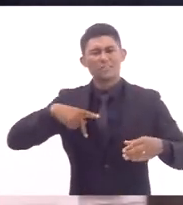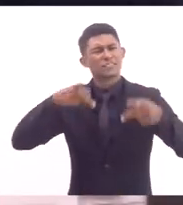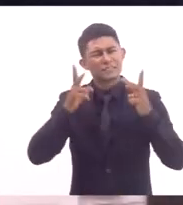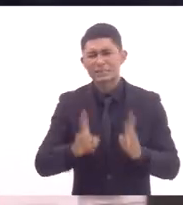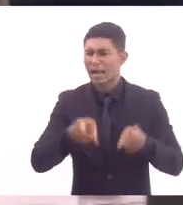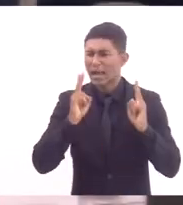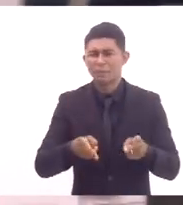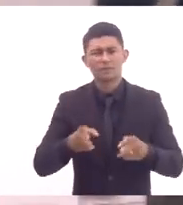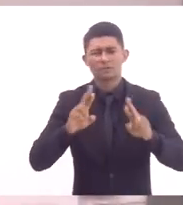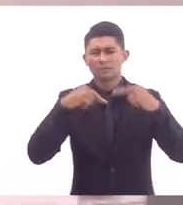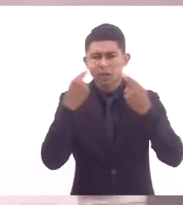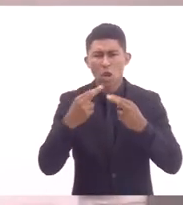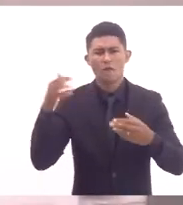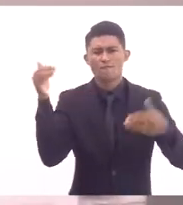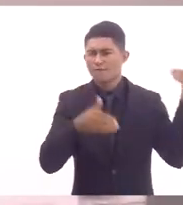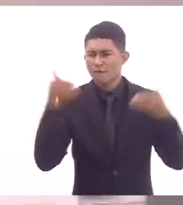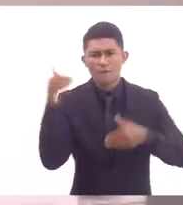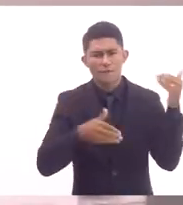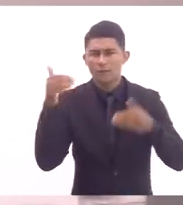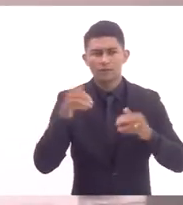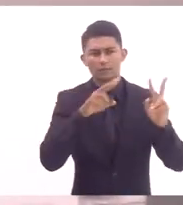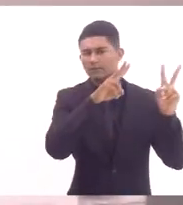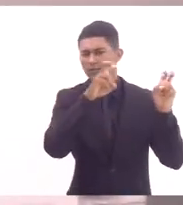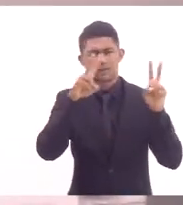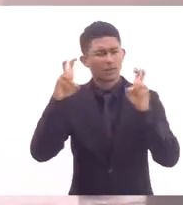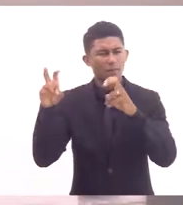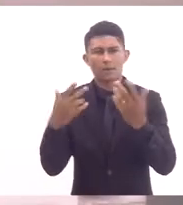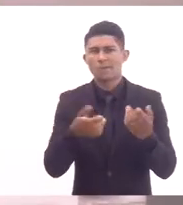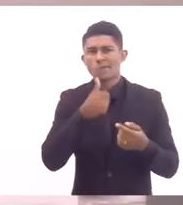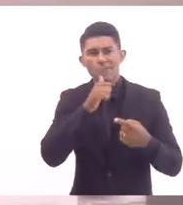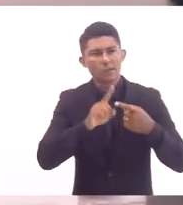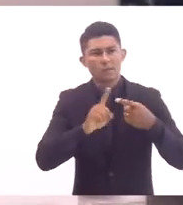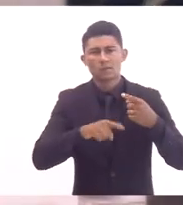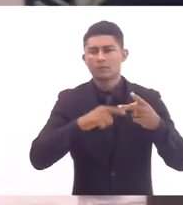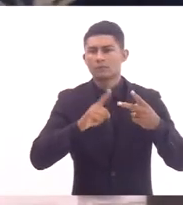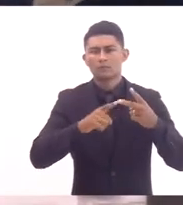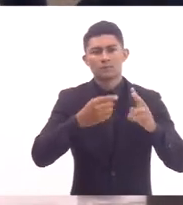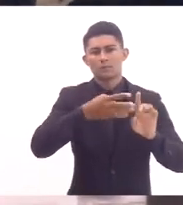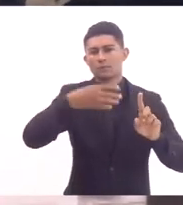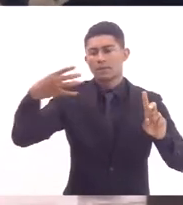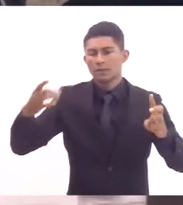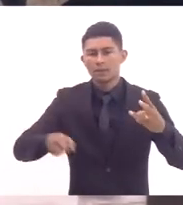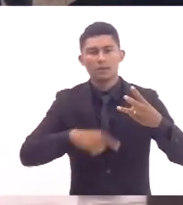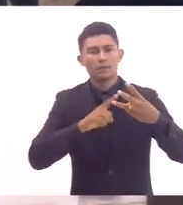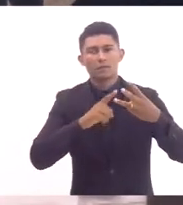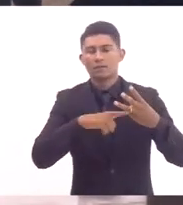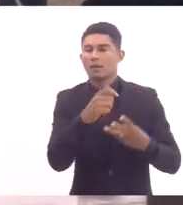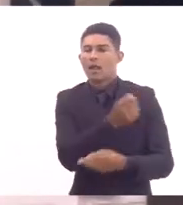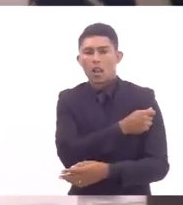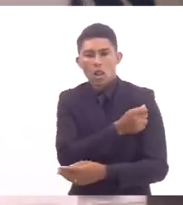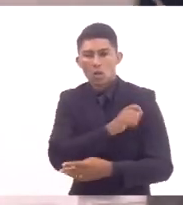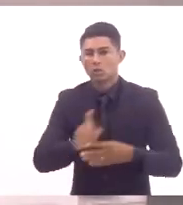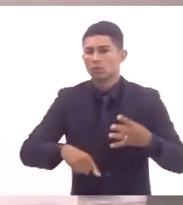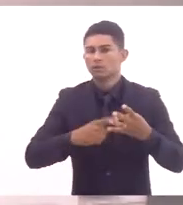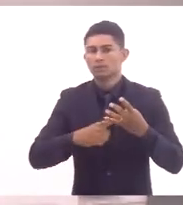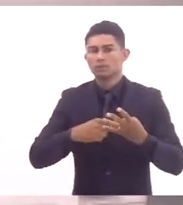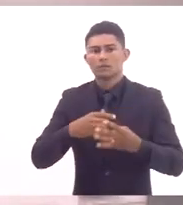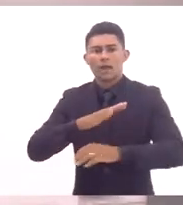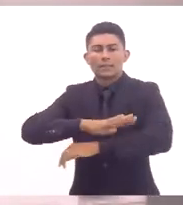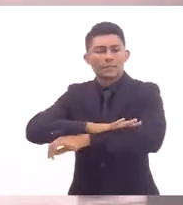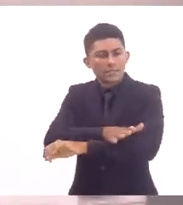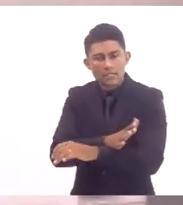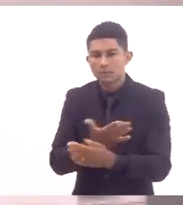em todas as nossas audiências todos os temas mulher realiza BT estudante racismo intolerância